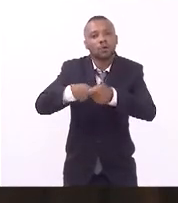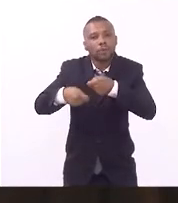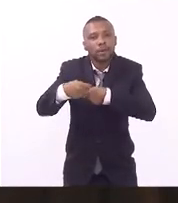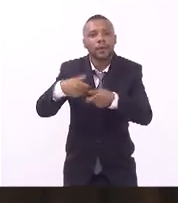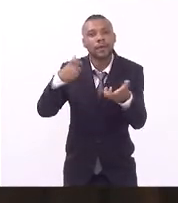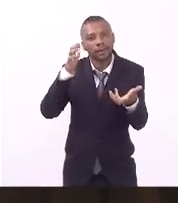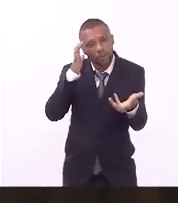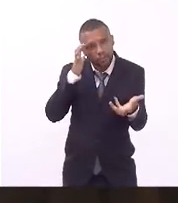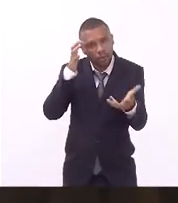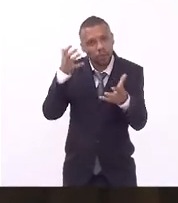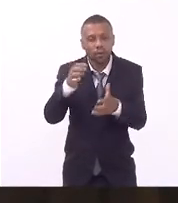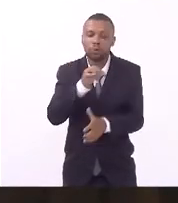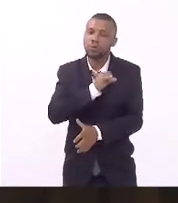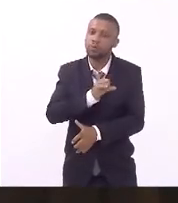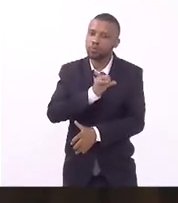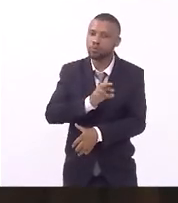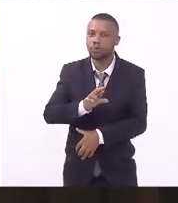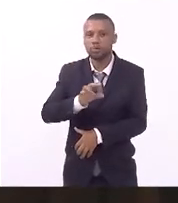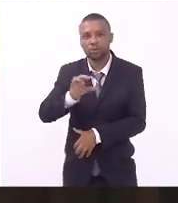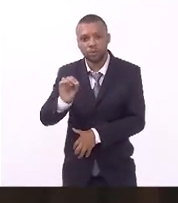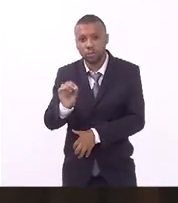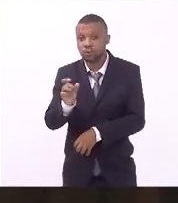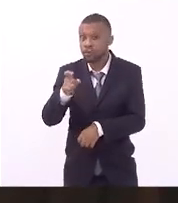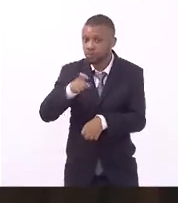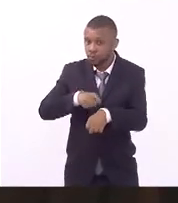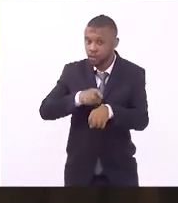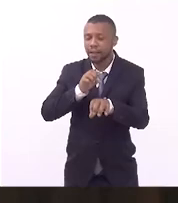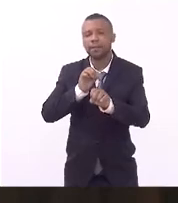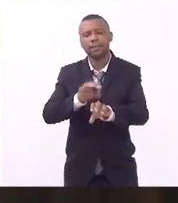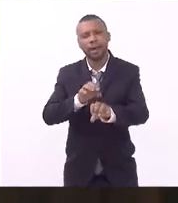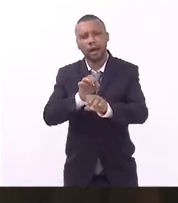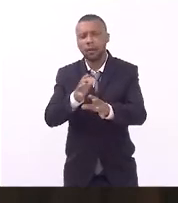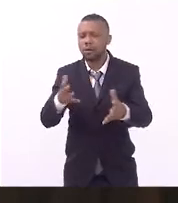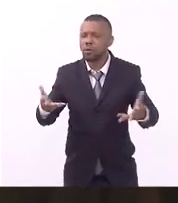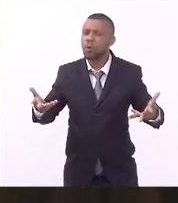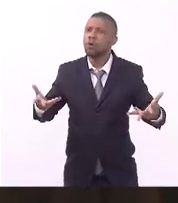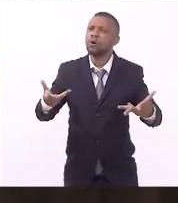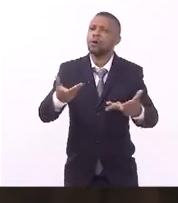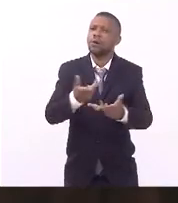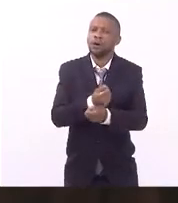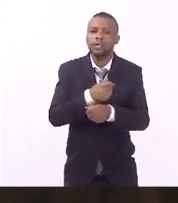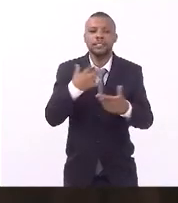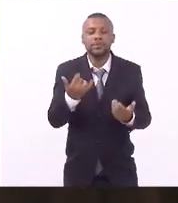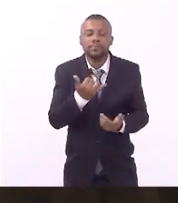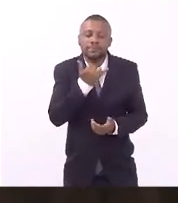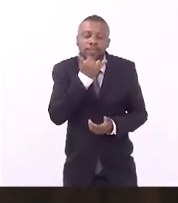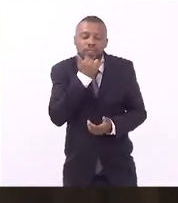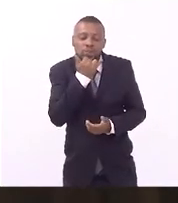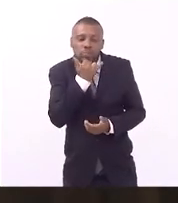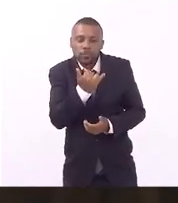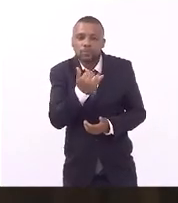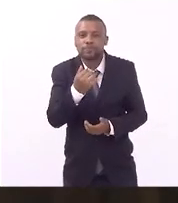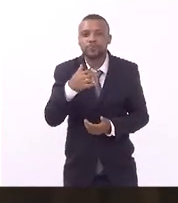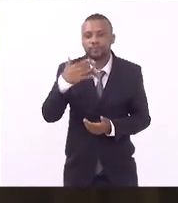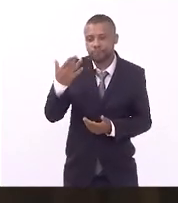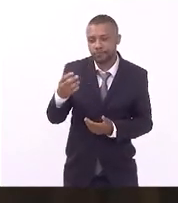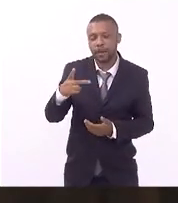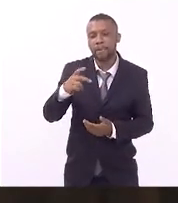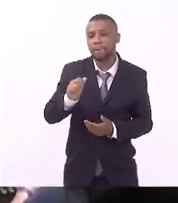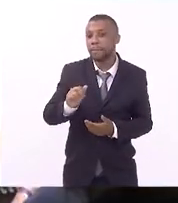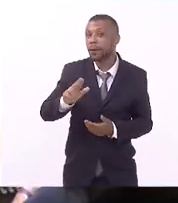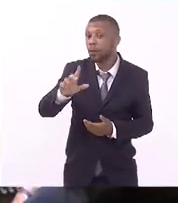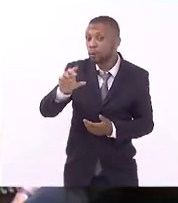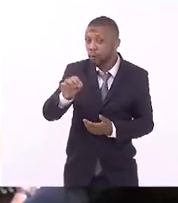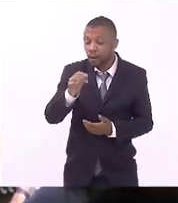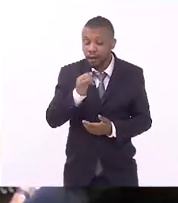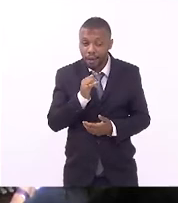do Rio de Janeiro, onde ele dá aula e fala brilhantemente. Então, está perdoadíssimo, né, Paulo Gerani? Paulinha, ó, conta